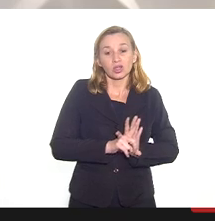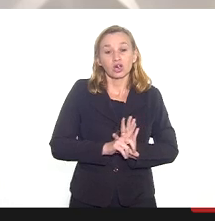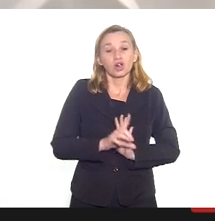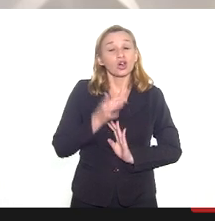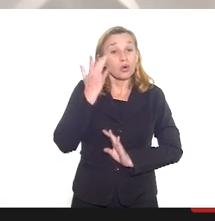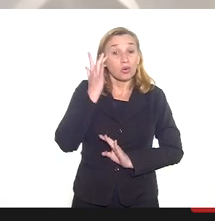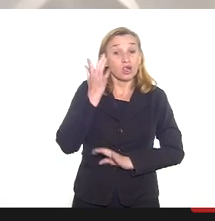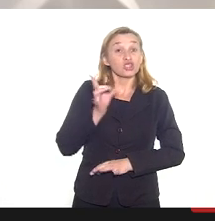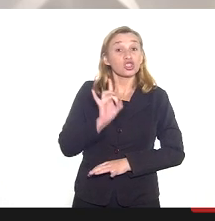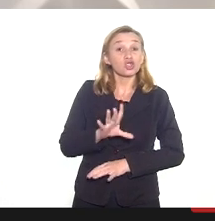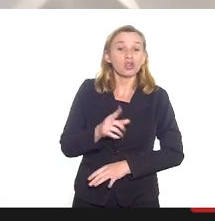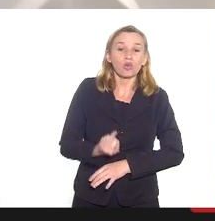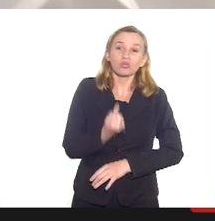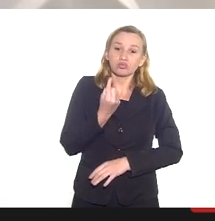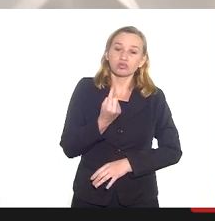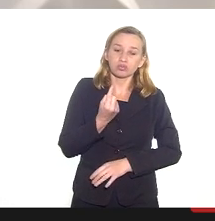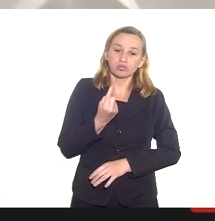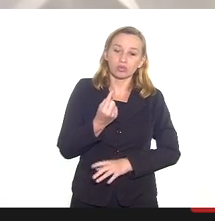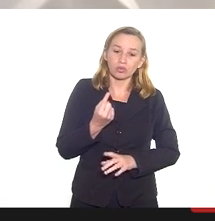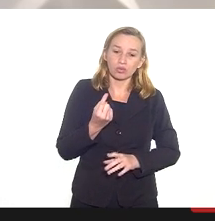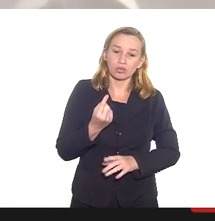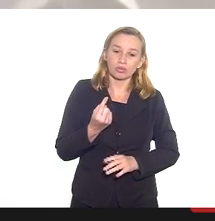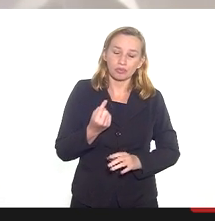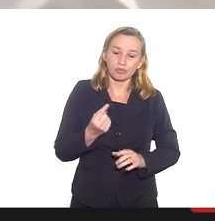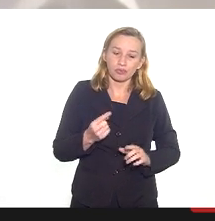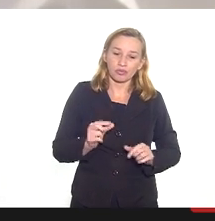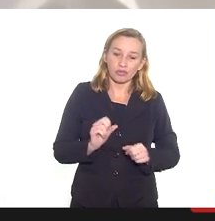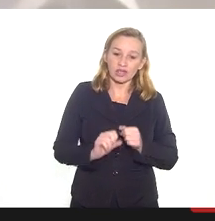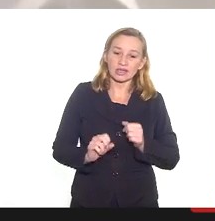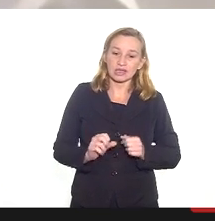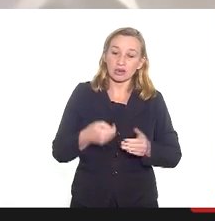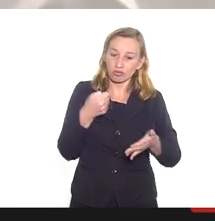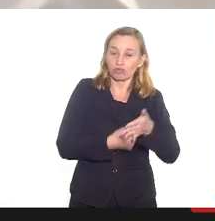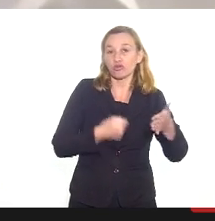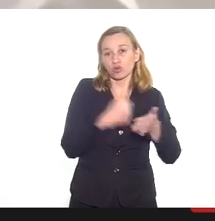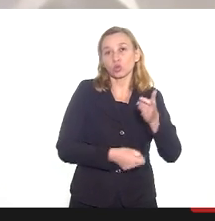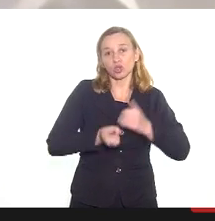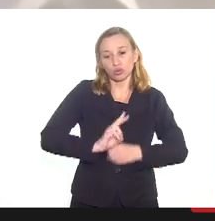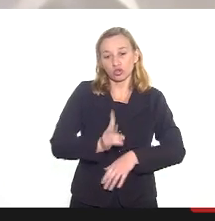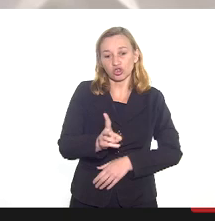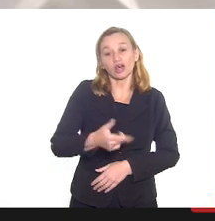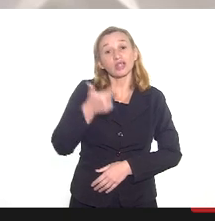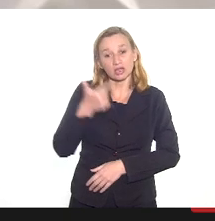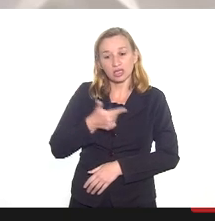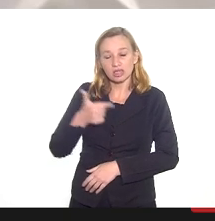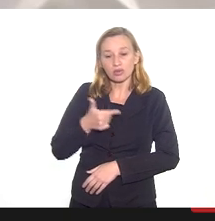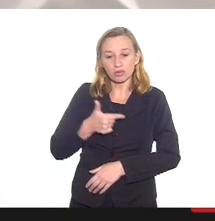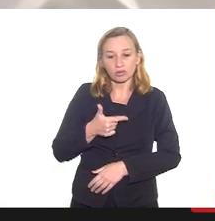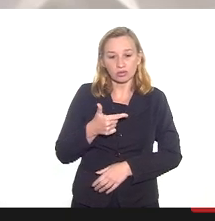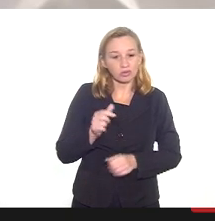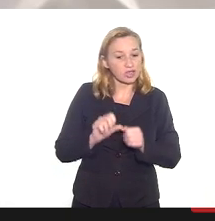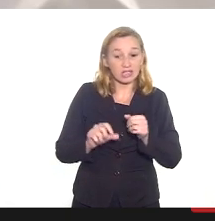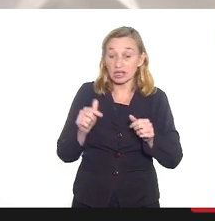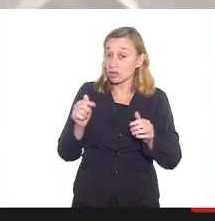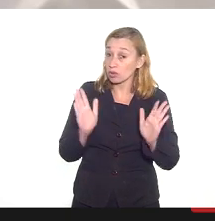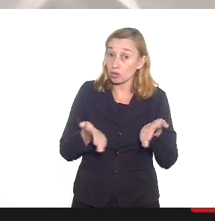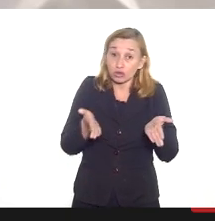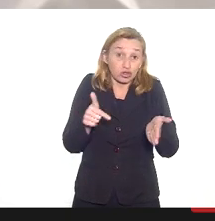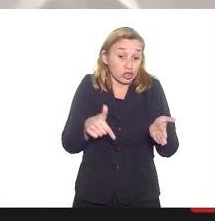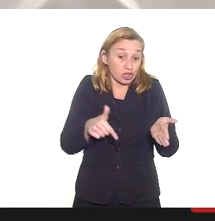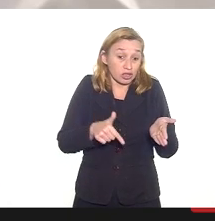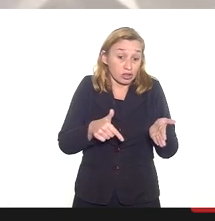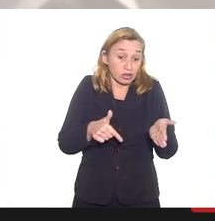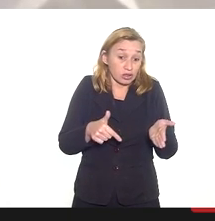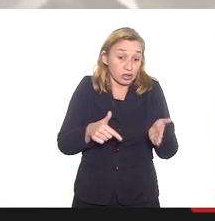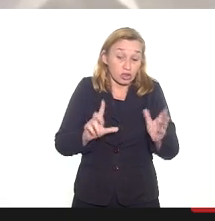só há uma maneira de conduzir isso. Primeiro, continuar na luta. E, segundo, fazer o que a gente está fazendo aqui hoje.